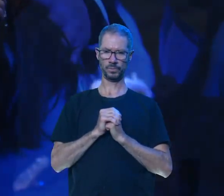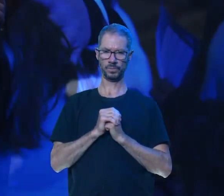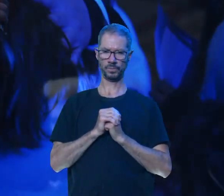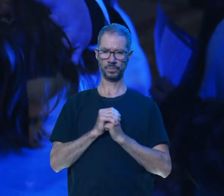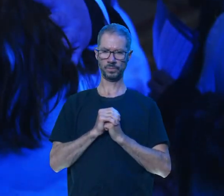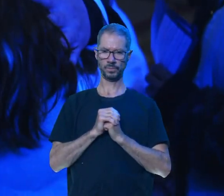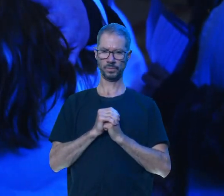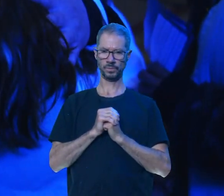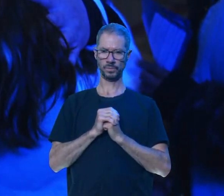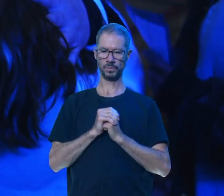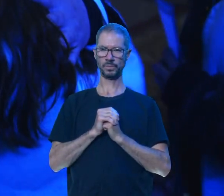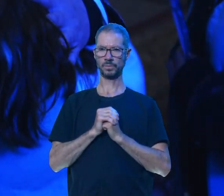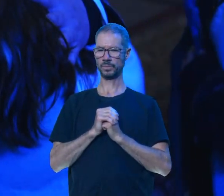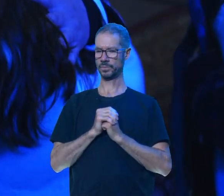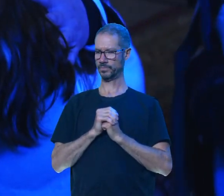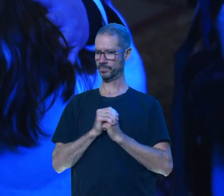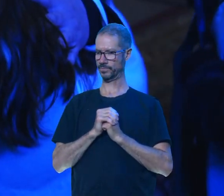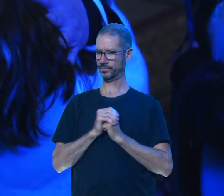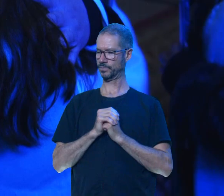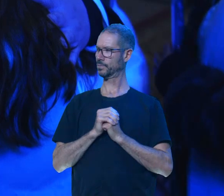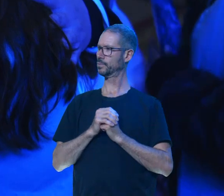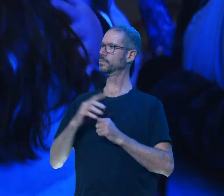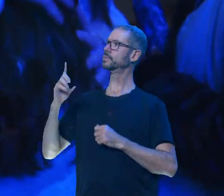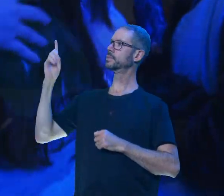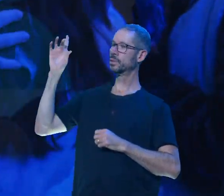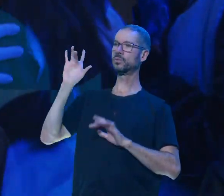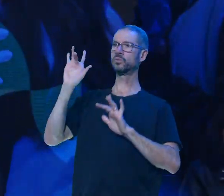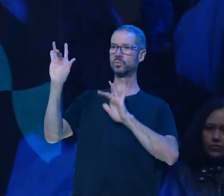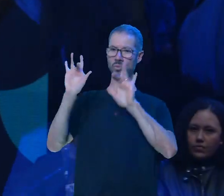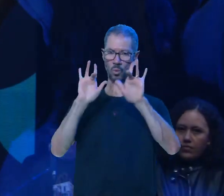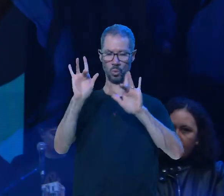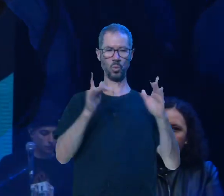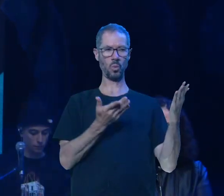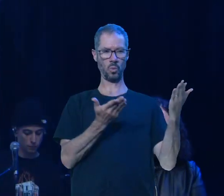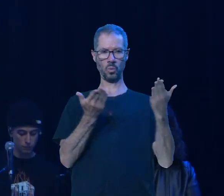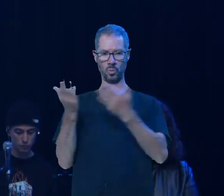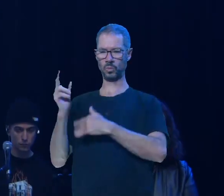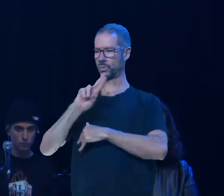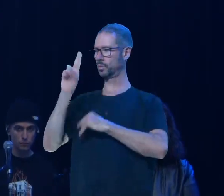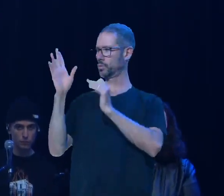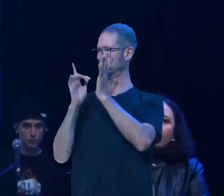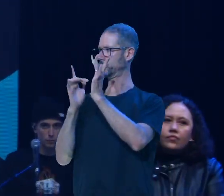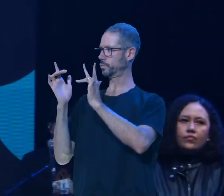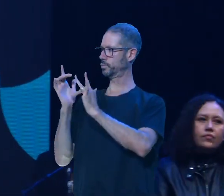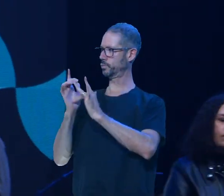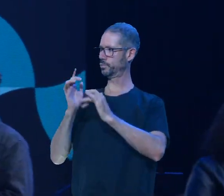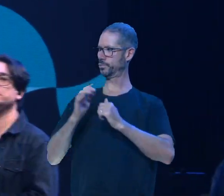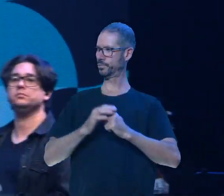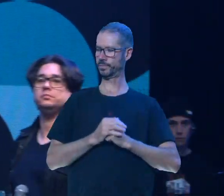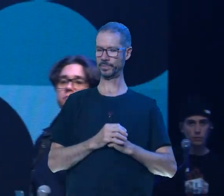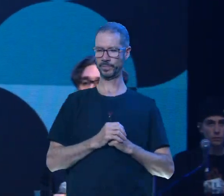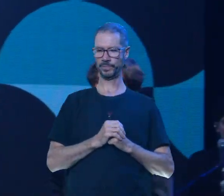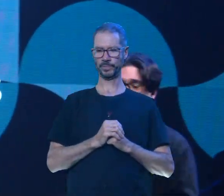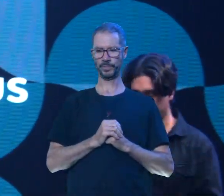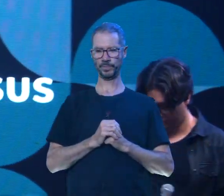Tem gente descendo ali também do ladinho. Deus falou com você, pode vir para cá. Em nome de Jesus.